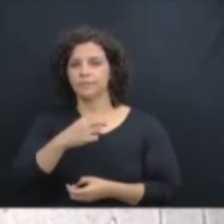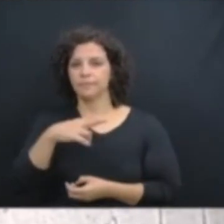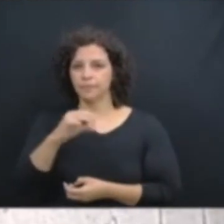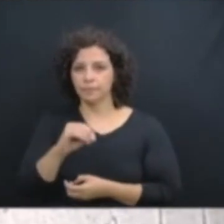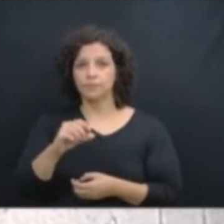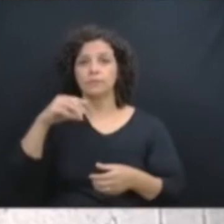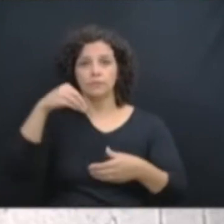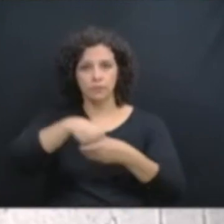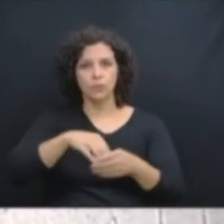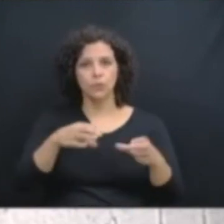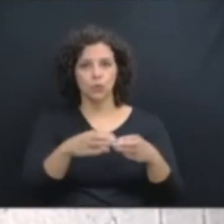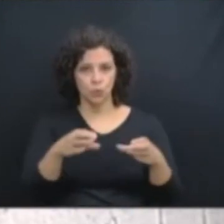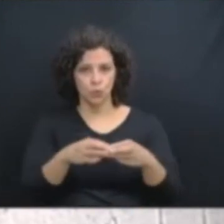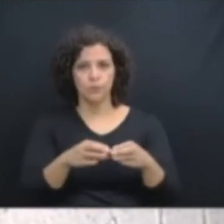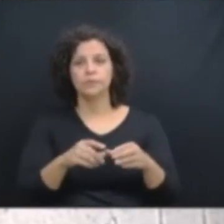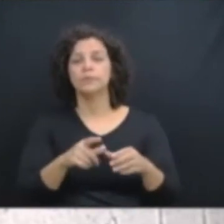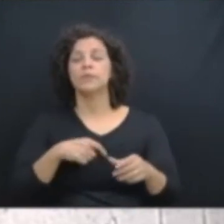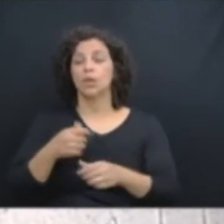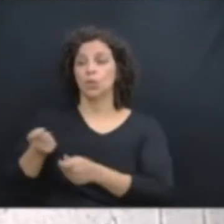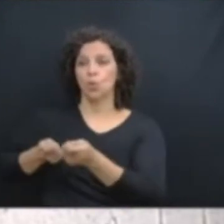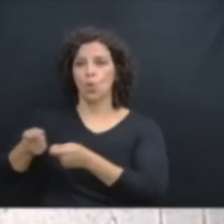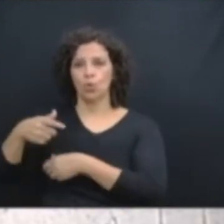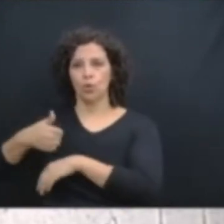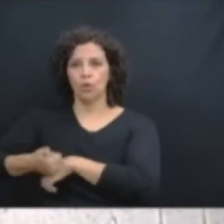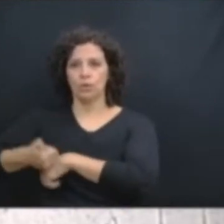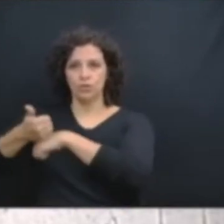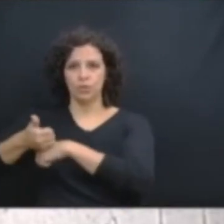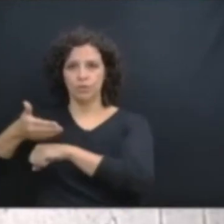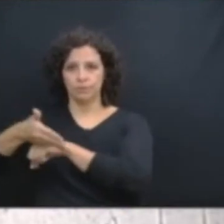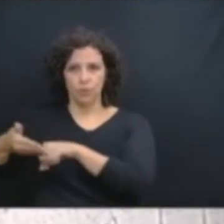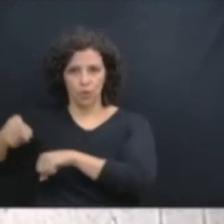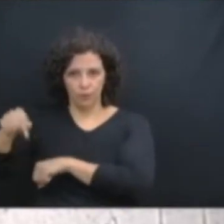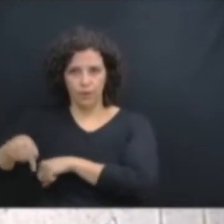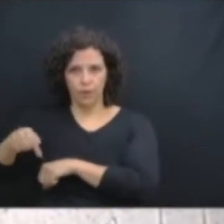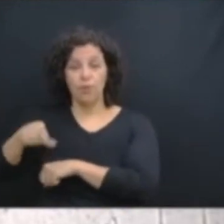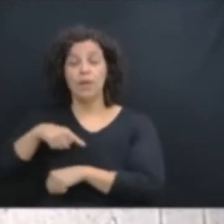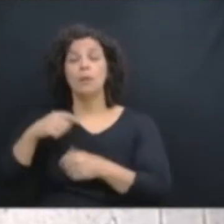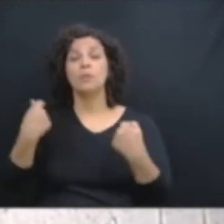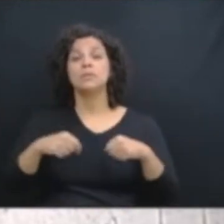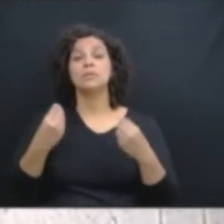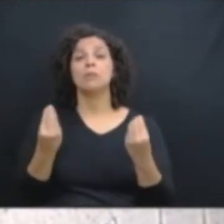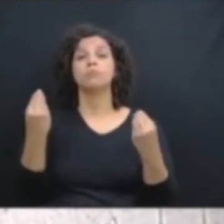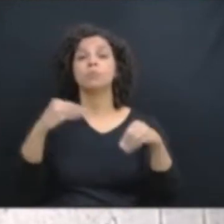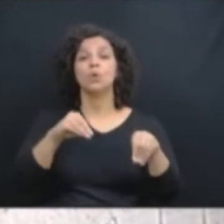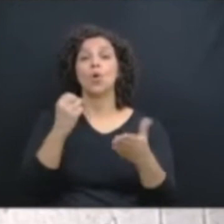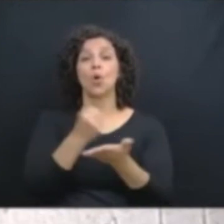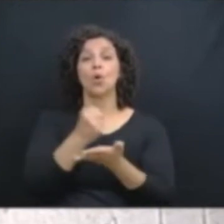fazem parte do bloco do acionista controlador, esteja constando em